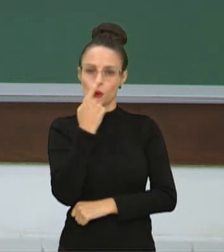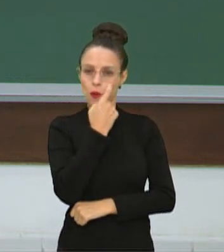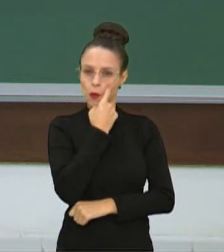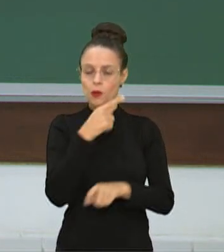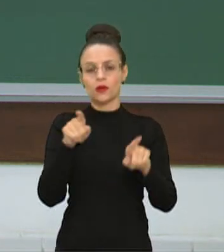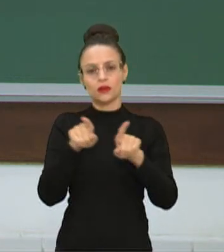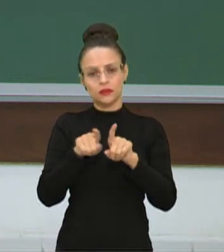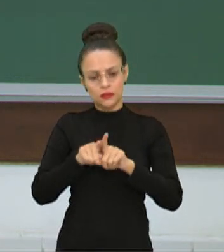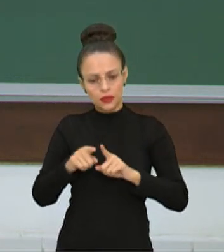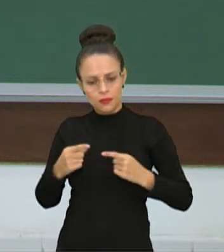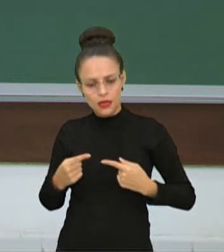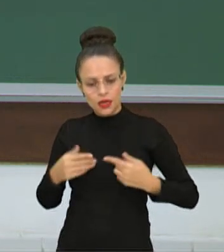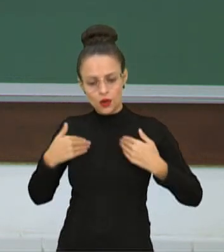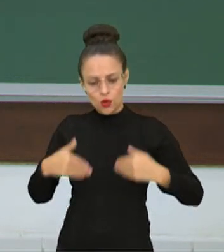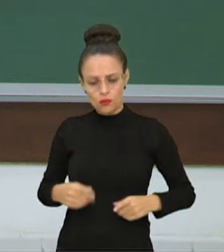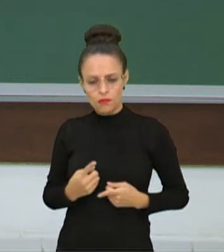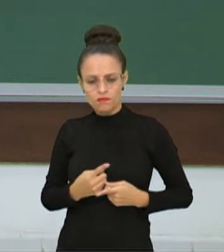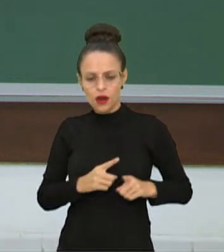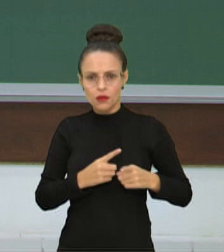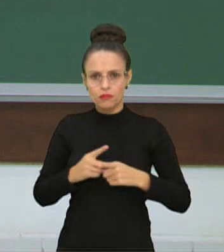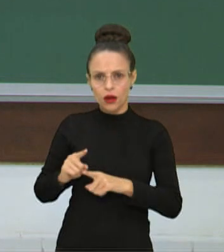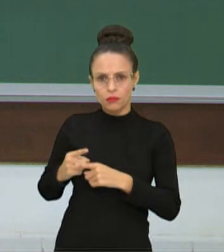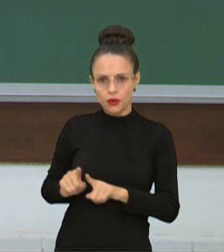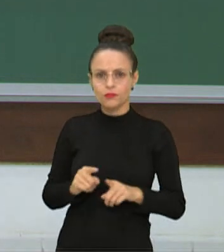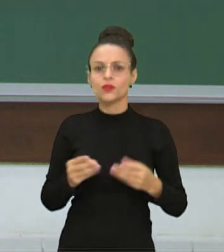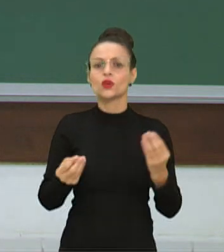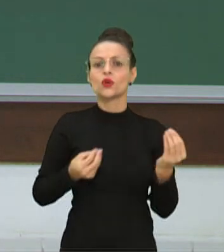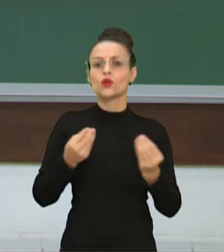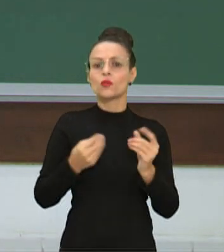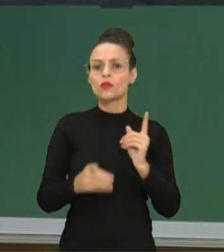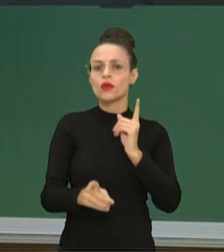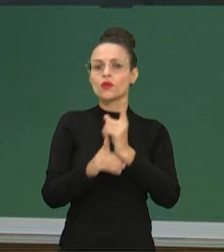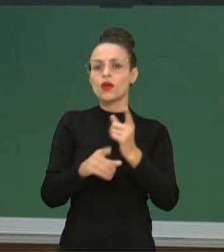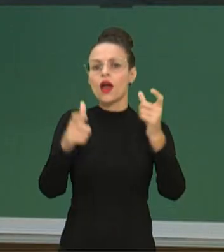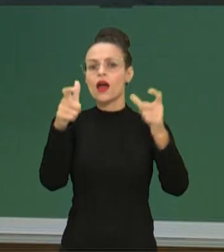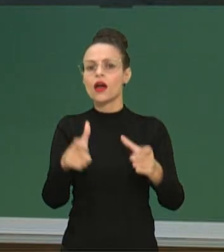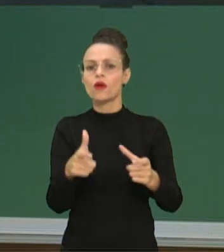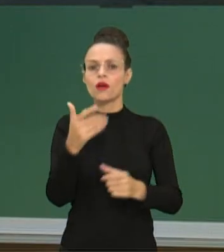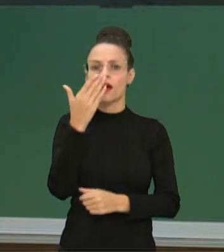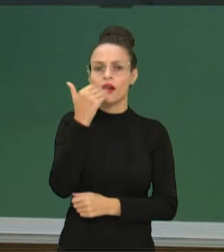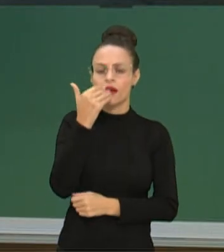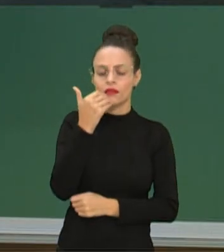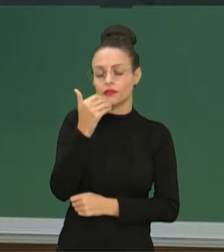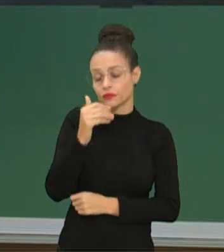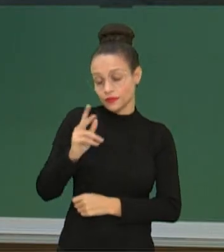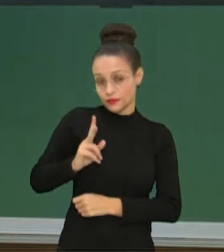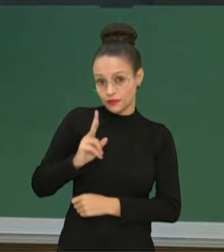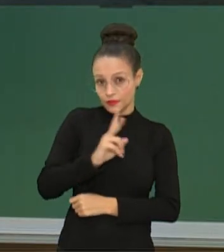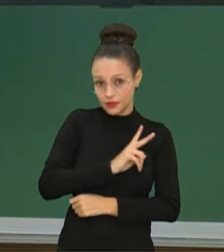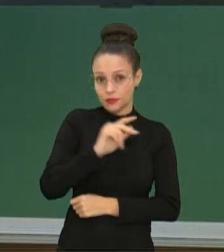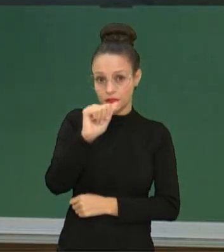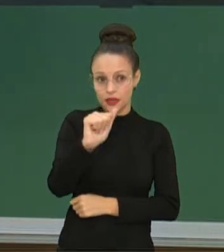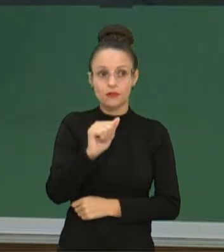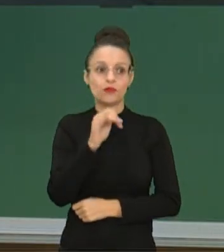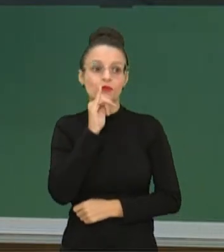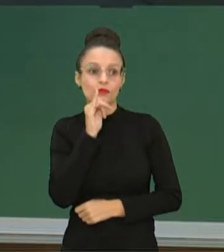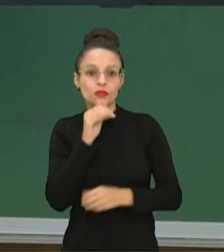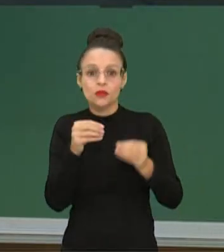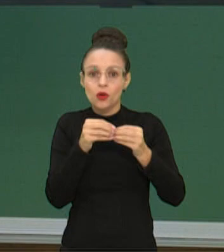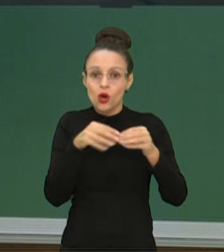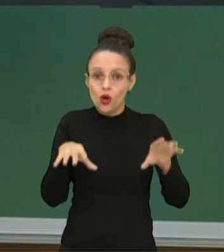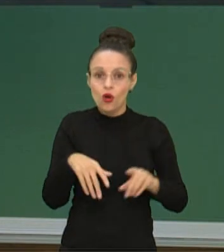da imunidade. E aonde que a gente encontra essa vitamina A? Em vários alimentos. Por exemplo, na gema do ovo,